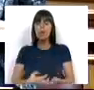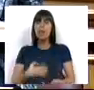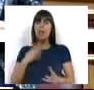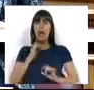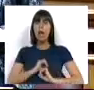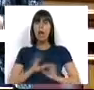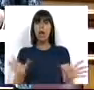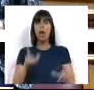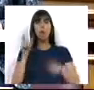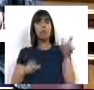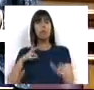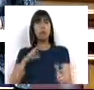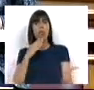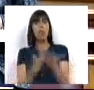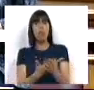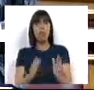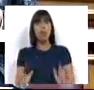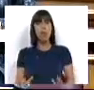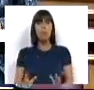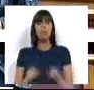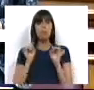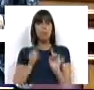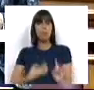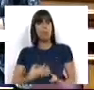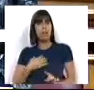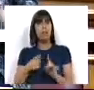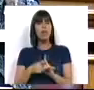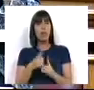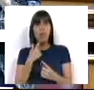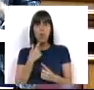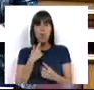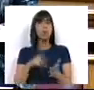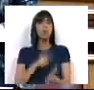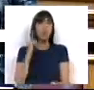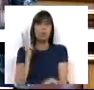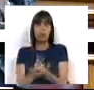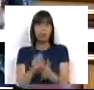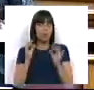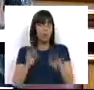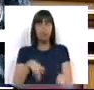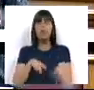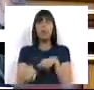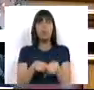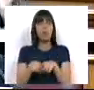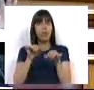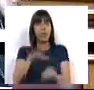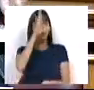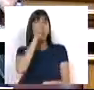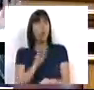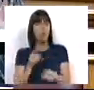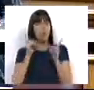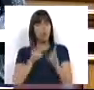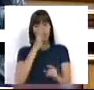mensagem que claramente os portugueses lhe deram, e essa mensagem foi de uma brutal derrota da política que este governo